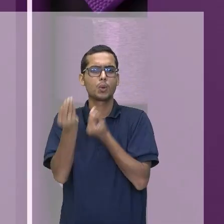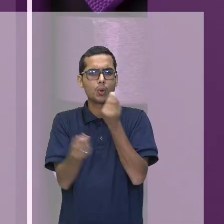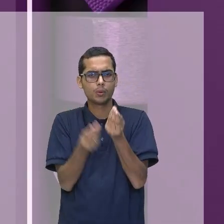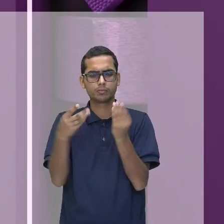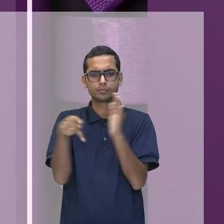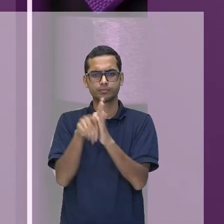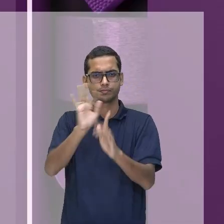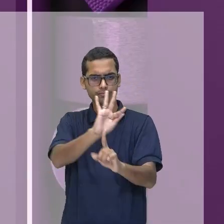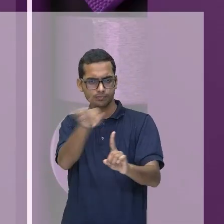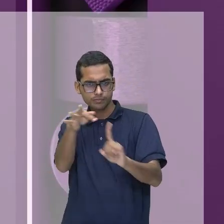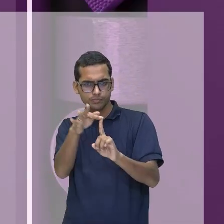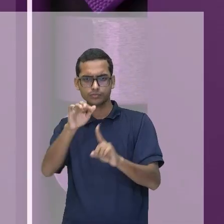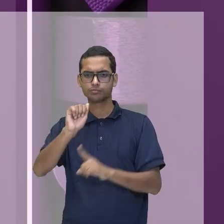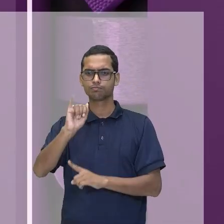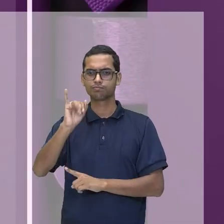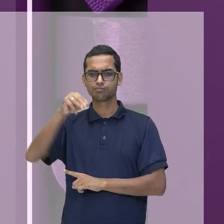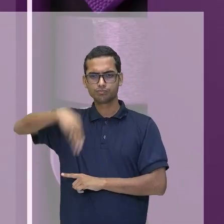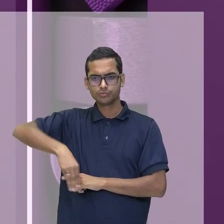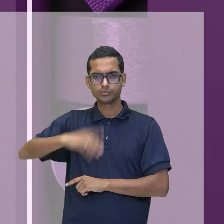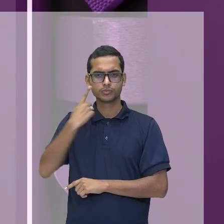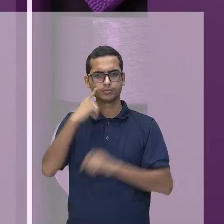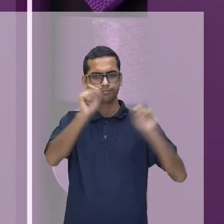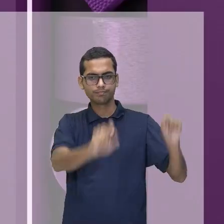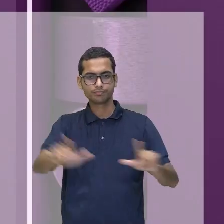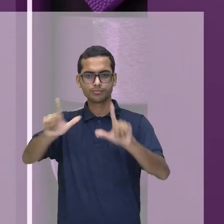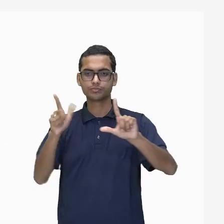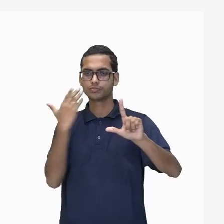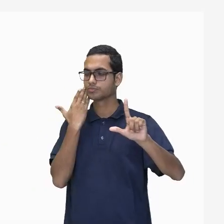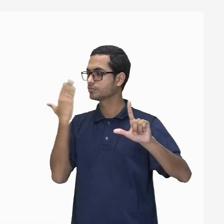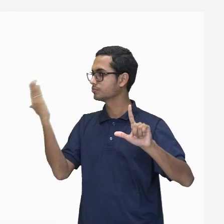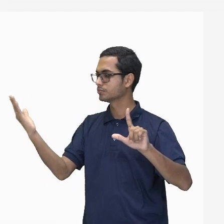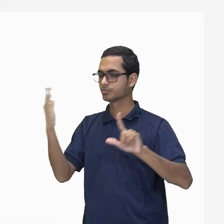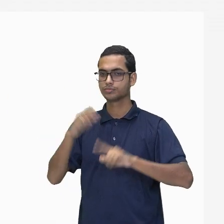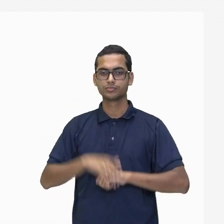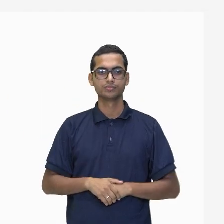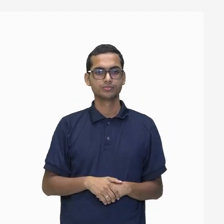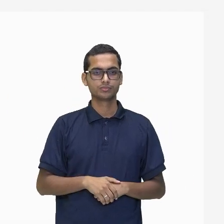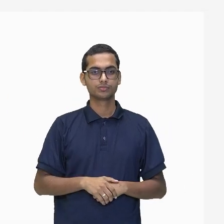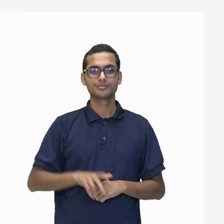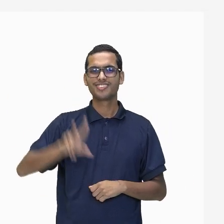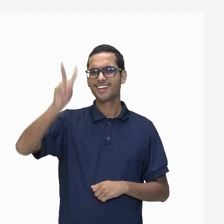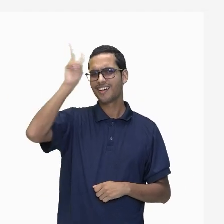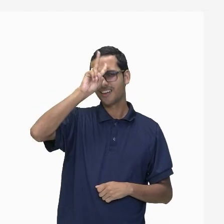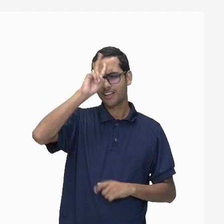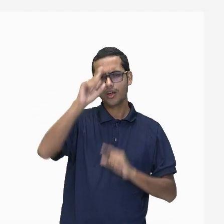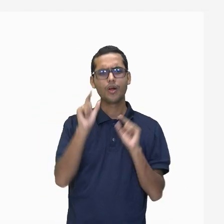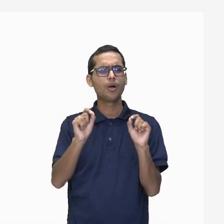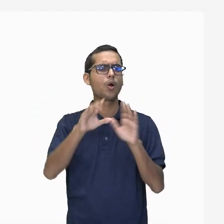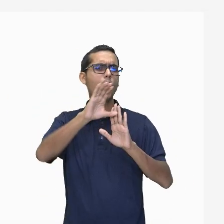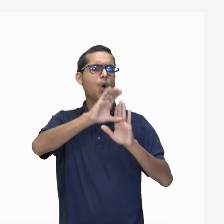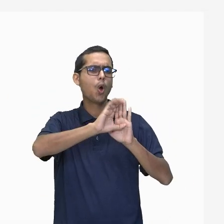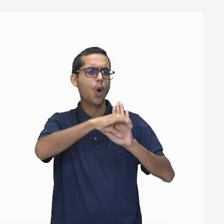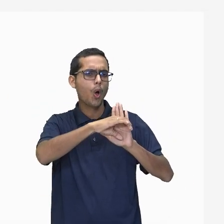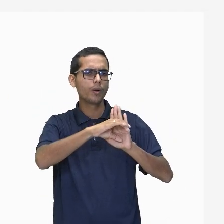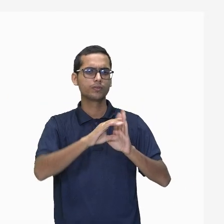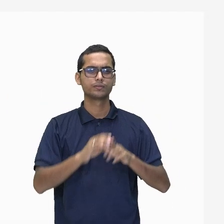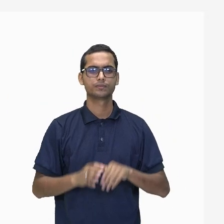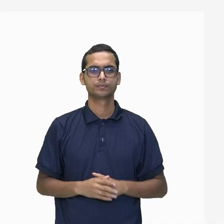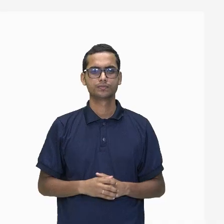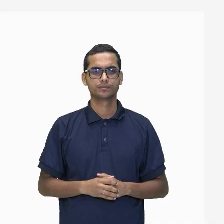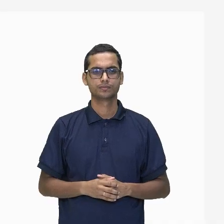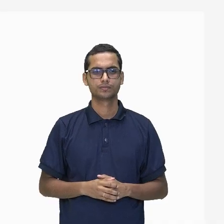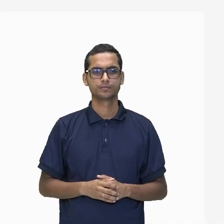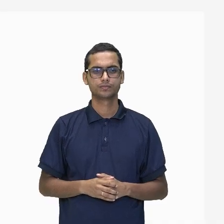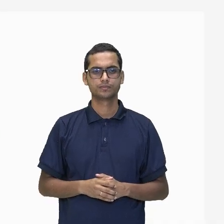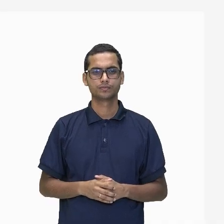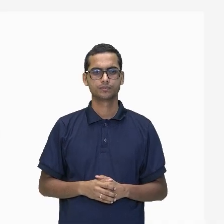função afim. Vamos então à nossa cartela para a gente verificar? Primeiro vamos lembrar aí do que é mesmo uma função afim. Então nós começamos